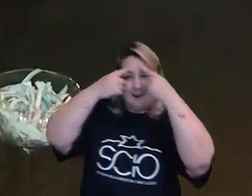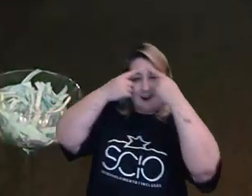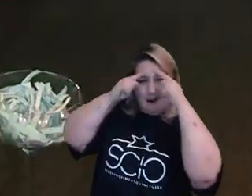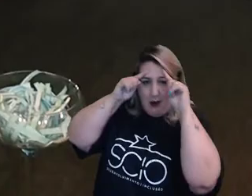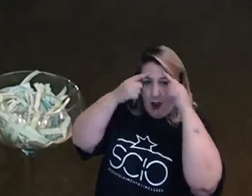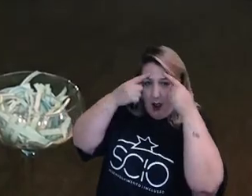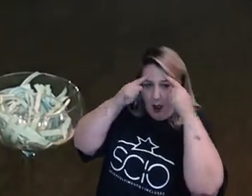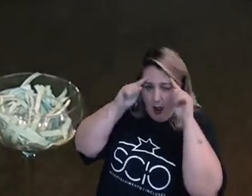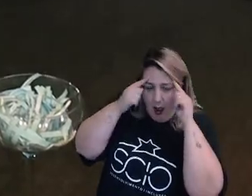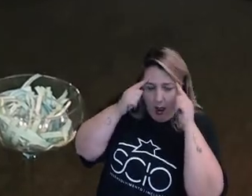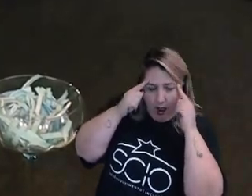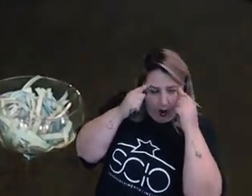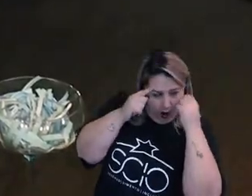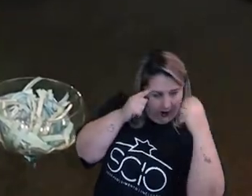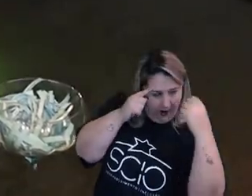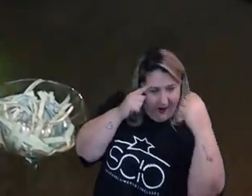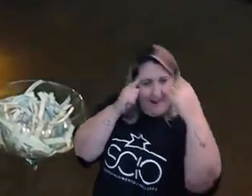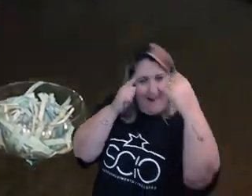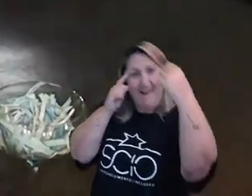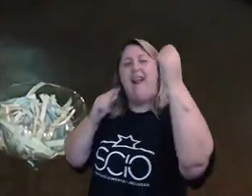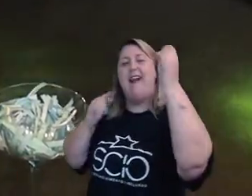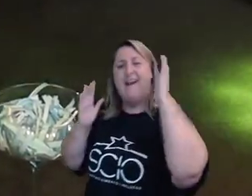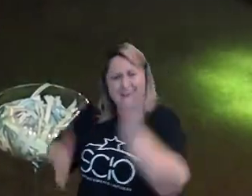esteve grudado em nosso